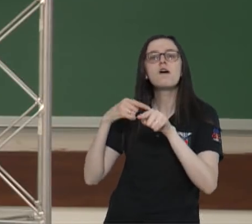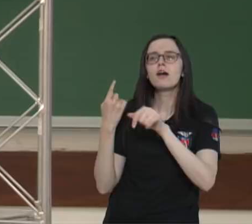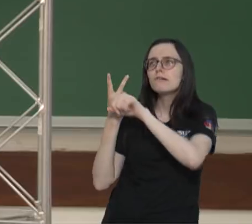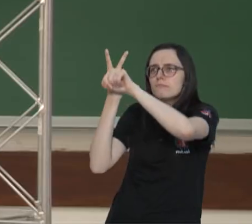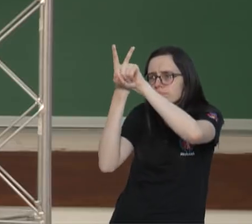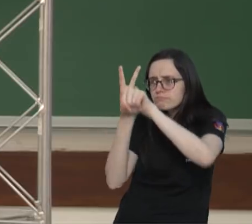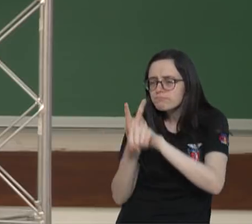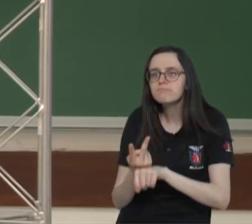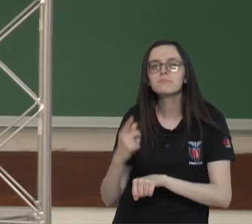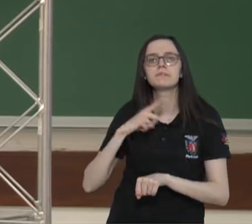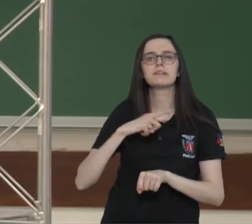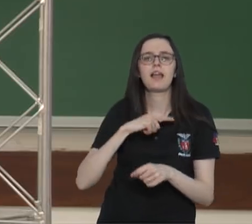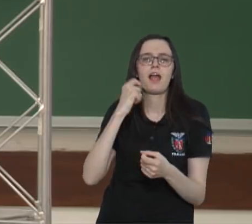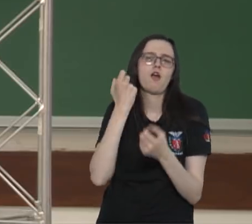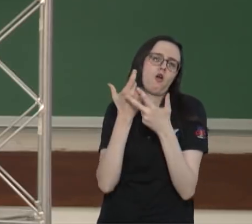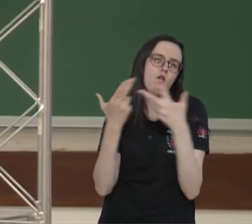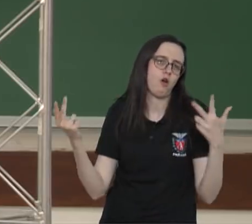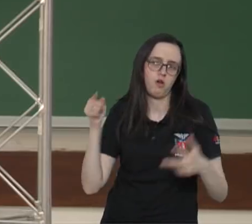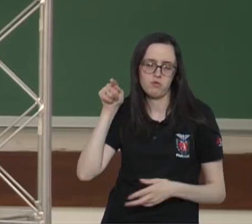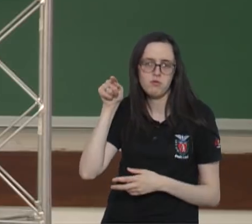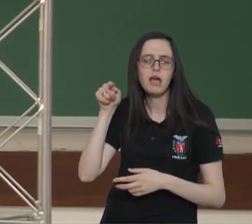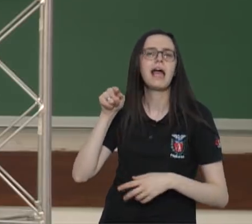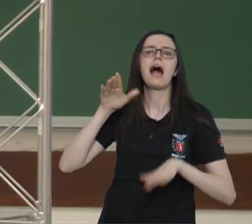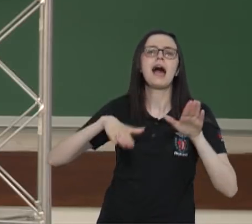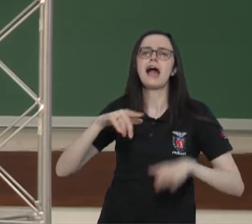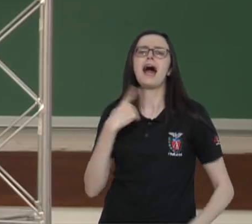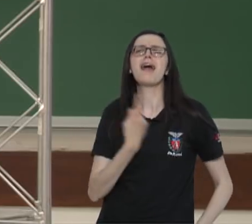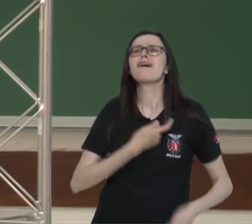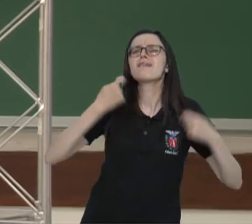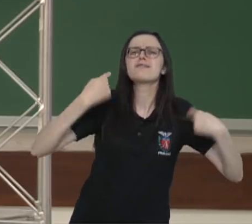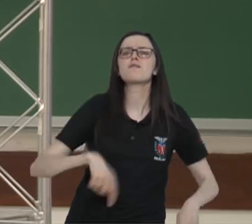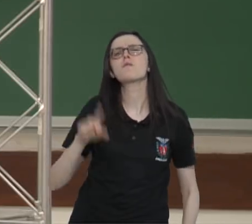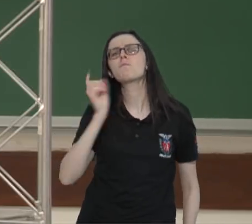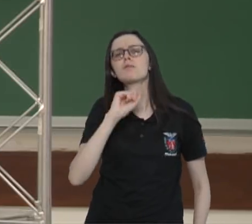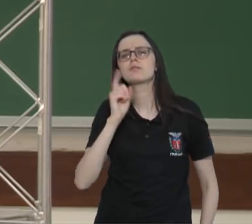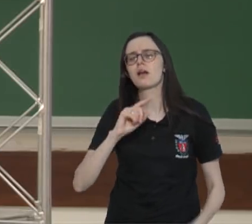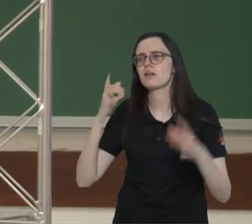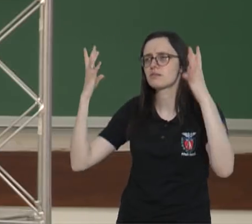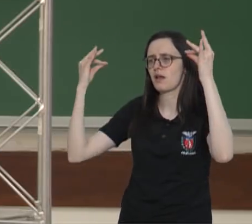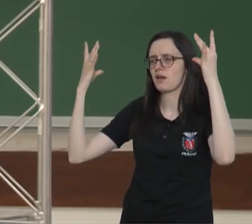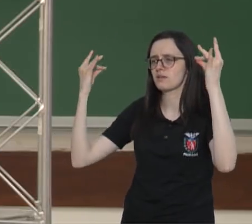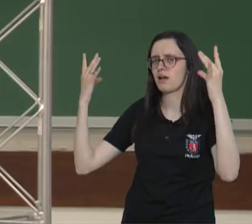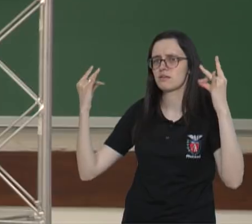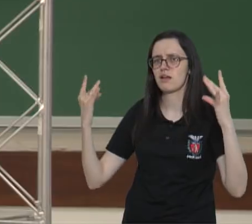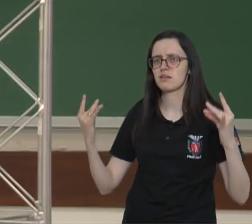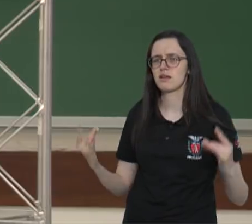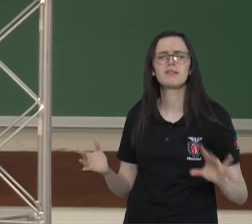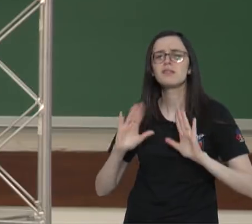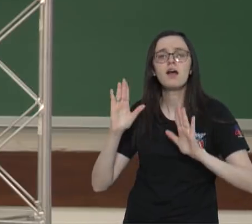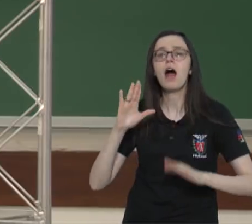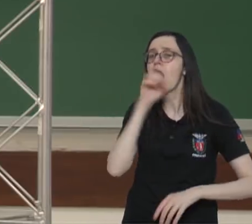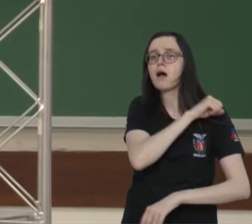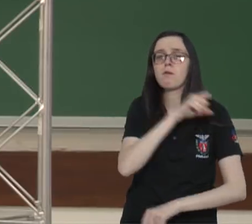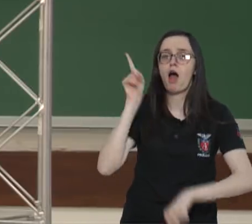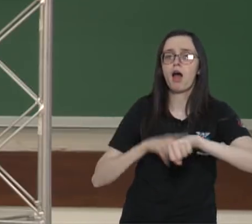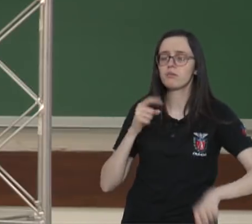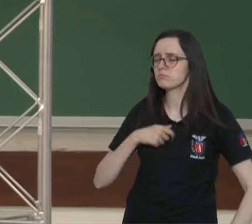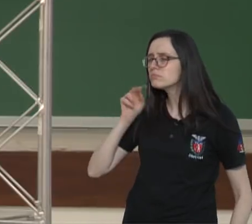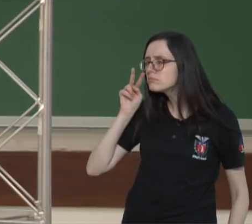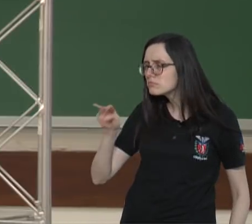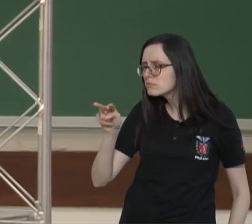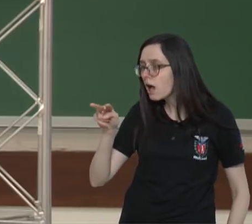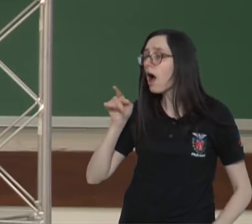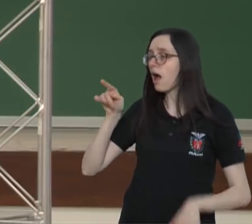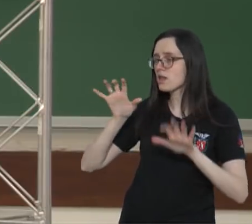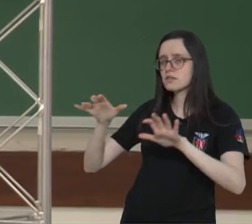busca certas coisas que você não tem que fazer com que as pessoas pensem demais. Ela vê lá os dados que importam,